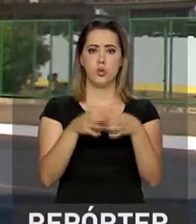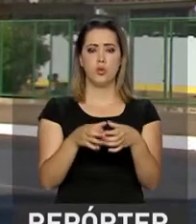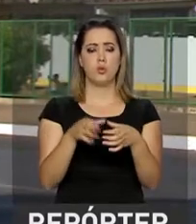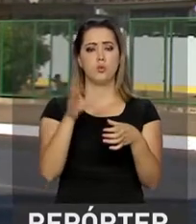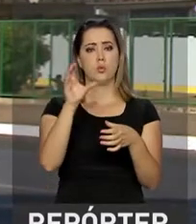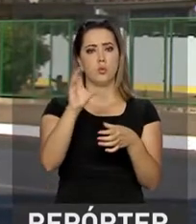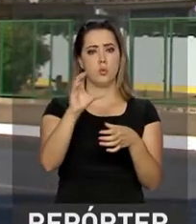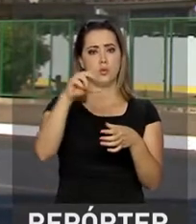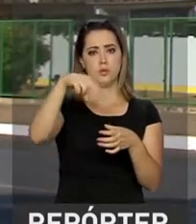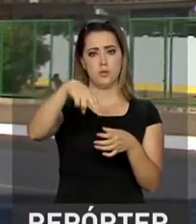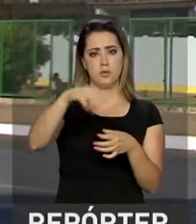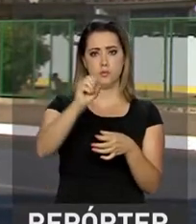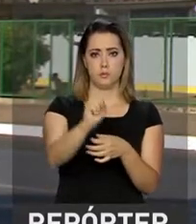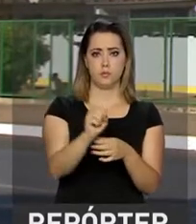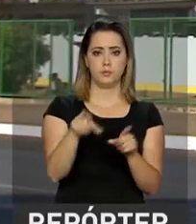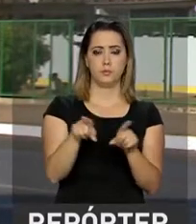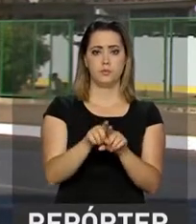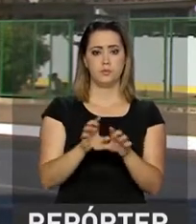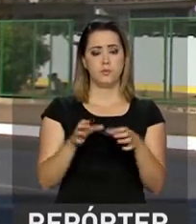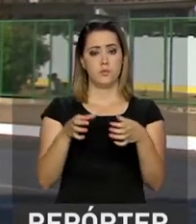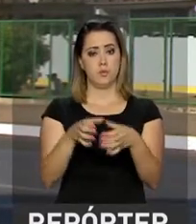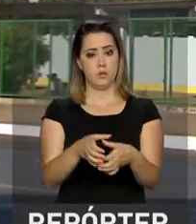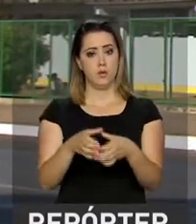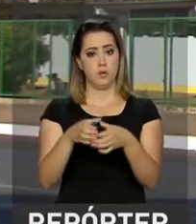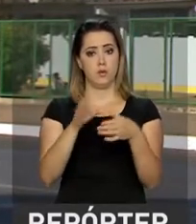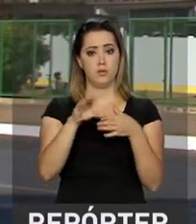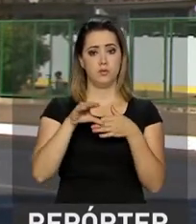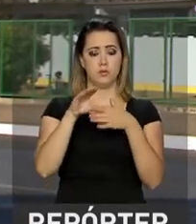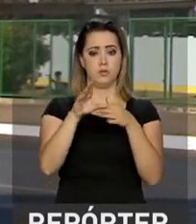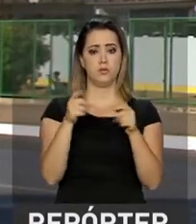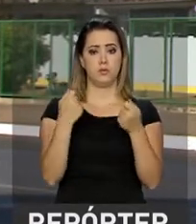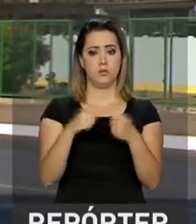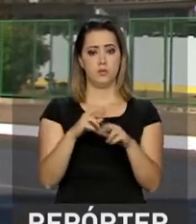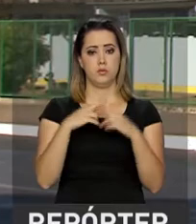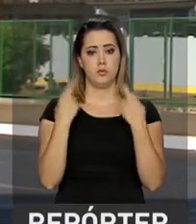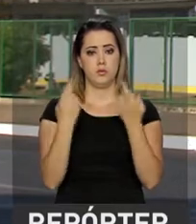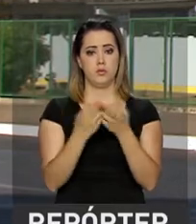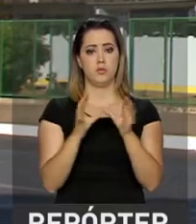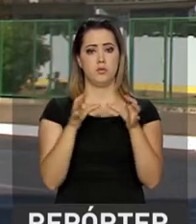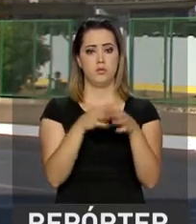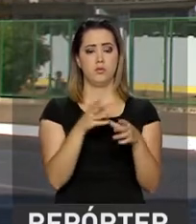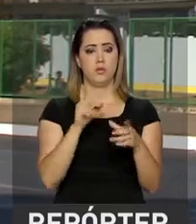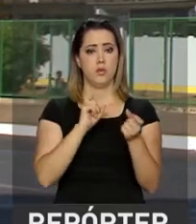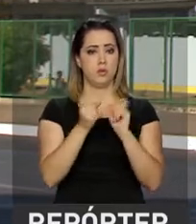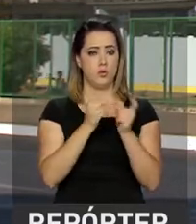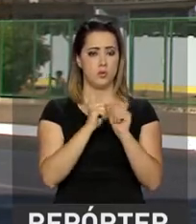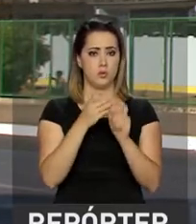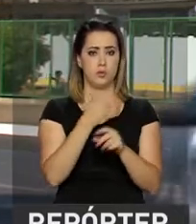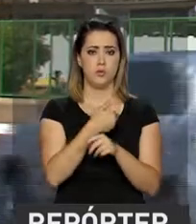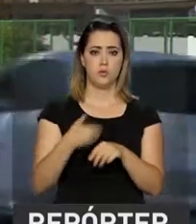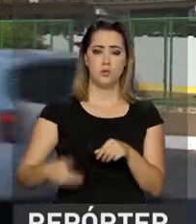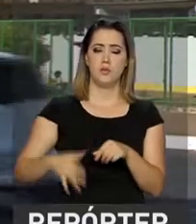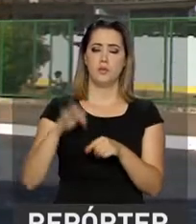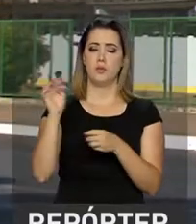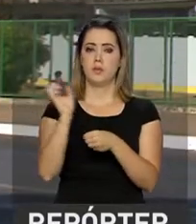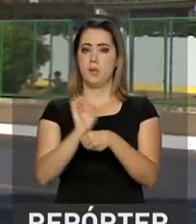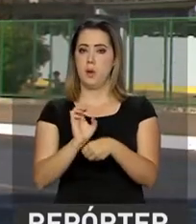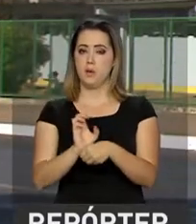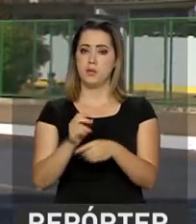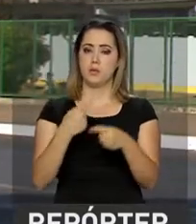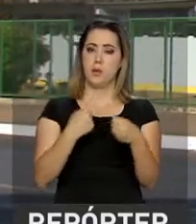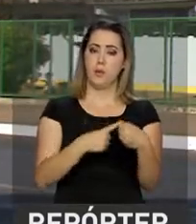e na comissão intergestores tripartite um grupo que reúne gestores das esferas federal estadual e